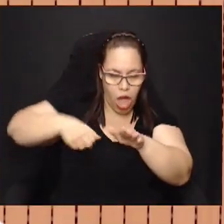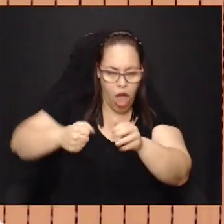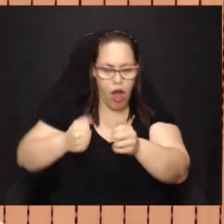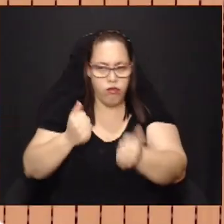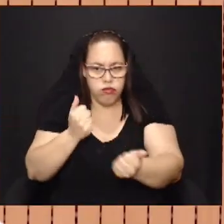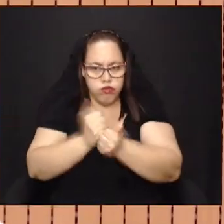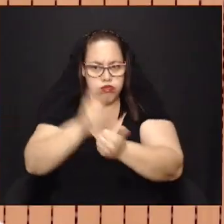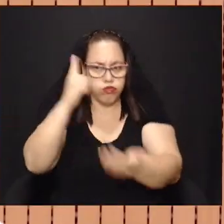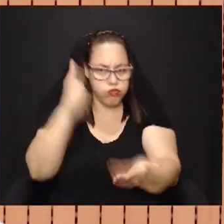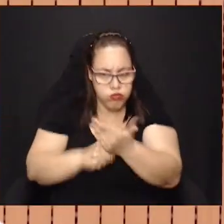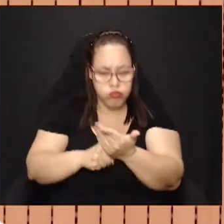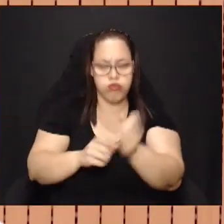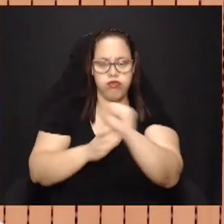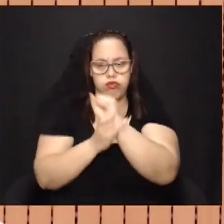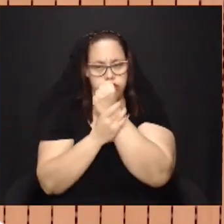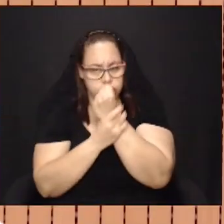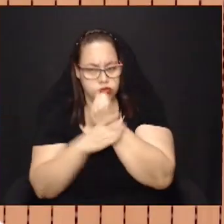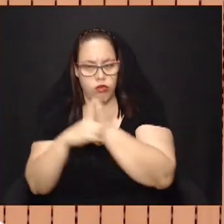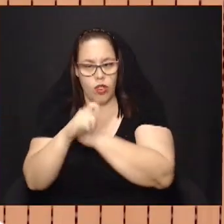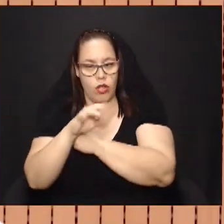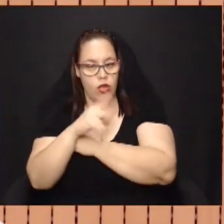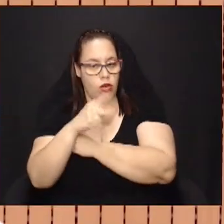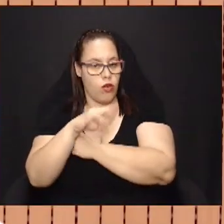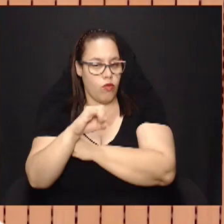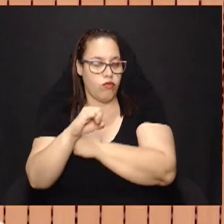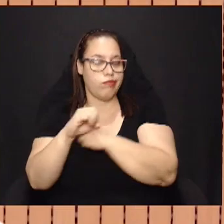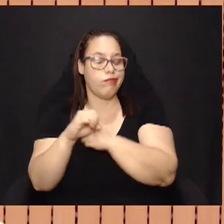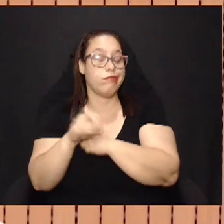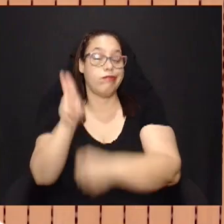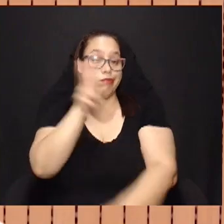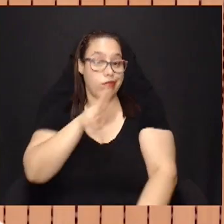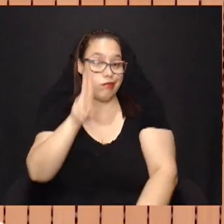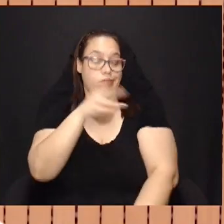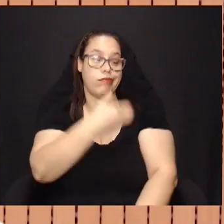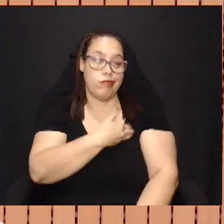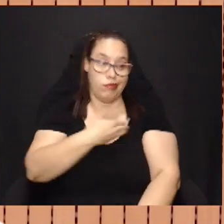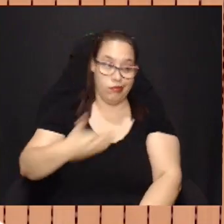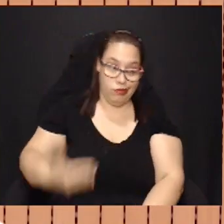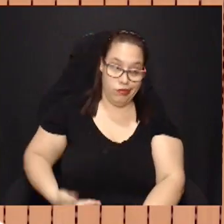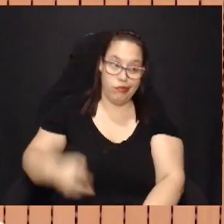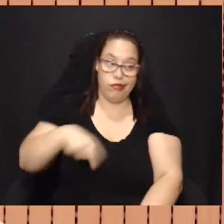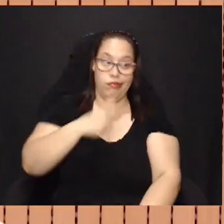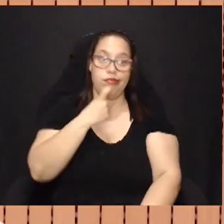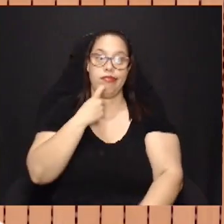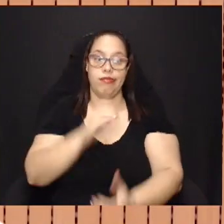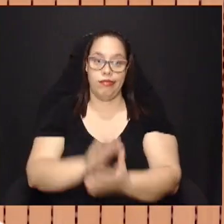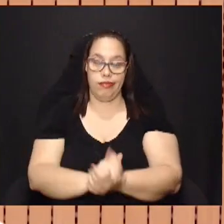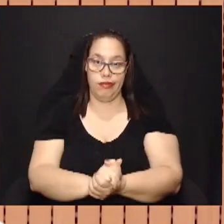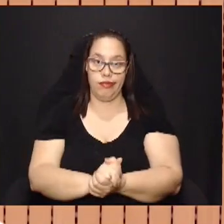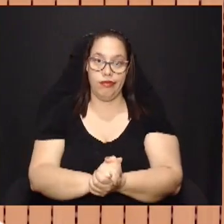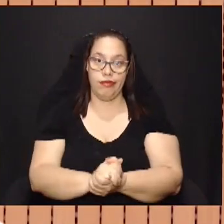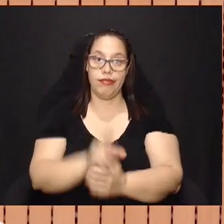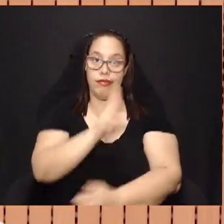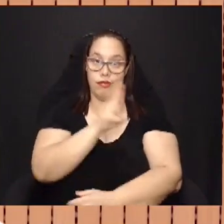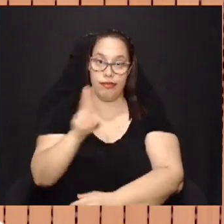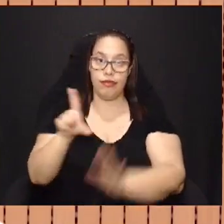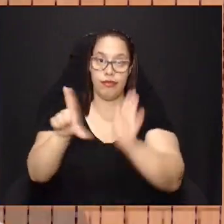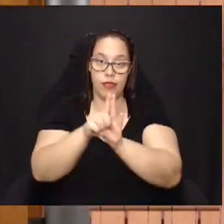dispositivos de segurança nas piscinas de uso coletivo aqui na cidade. É a chamada Lei